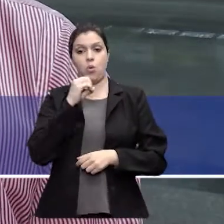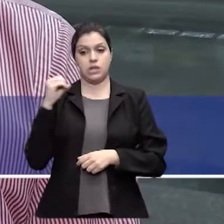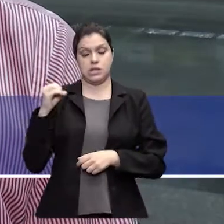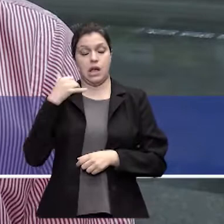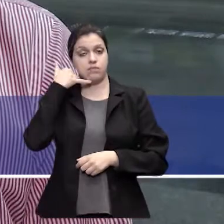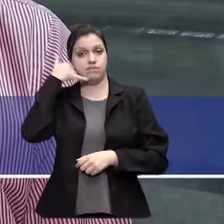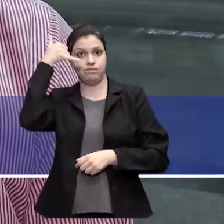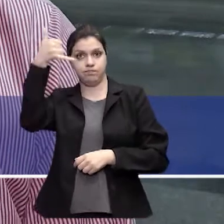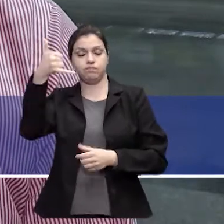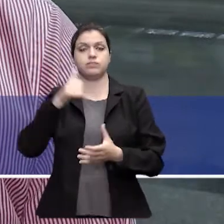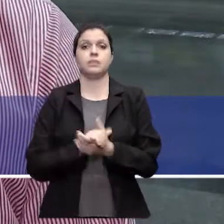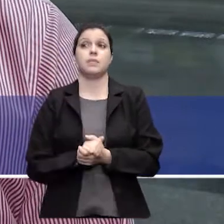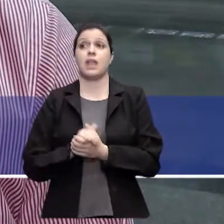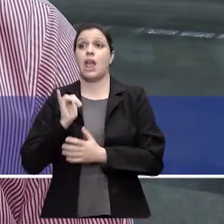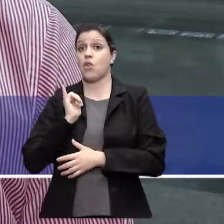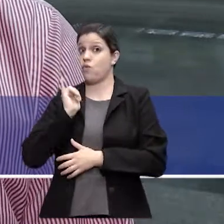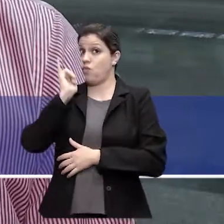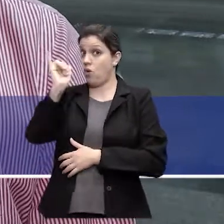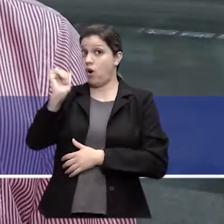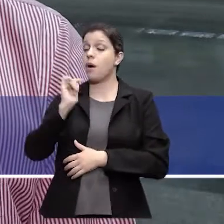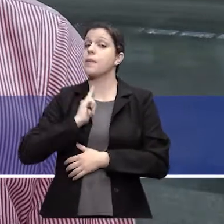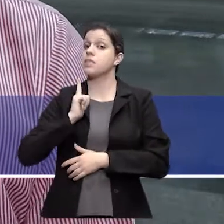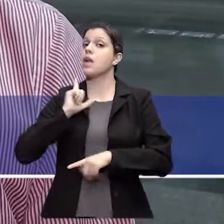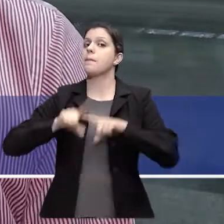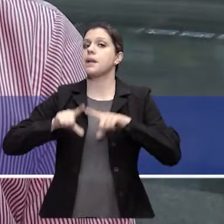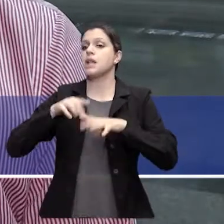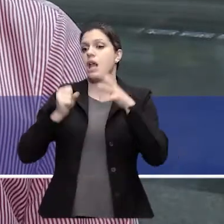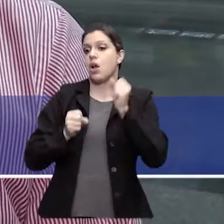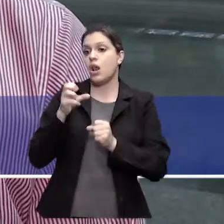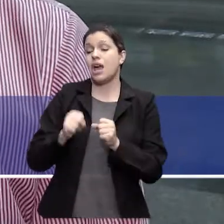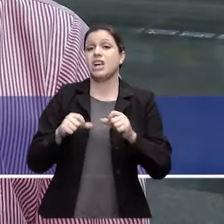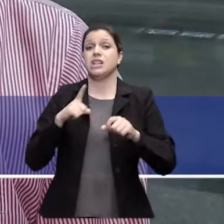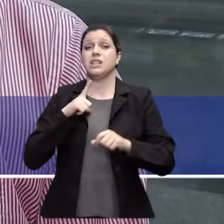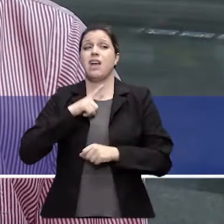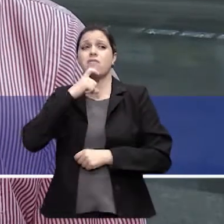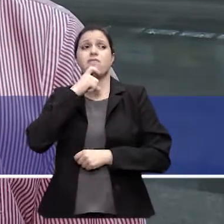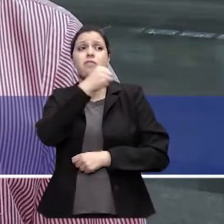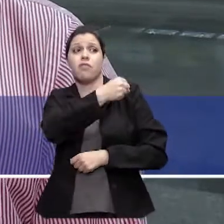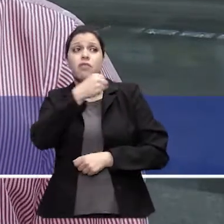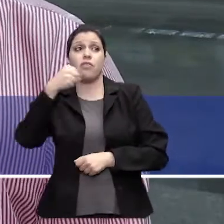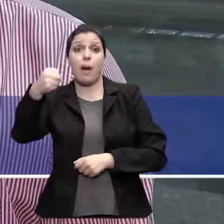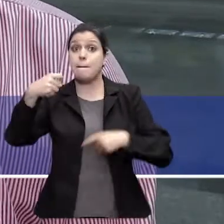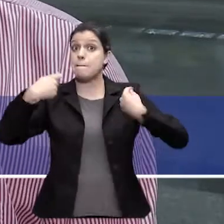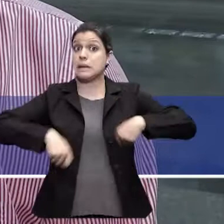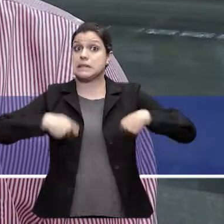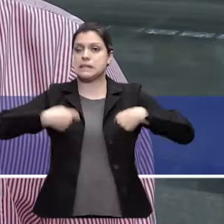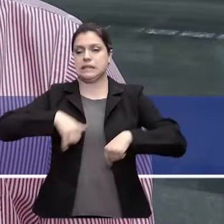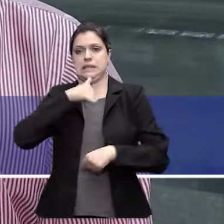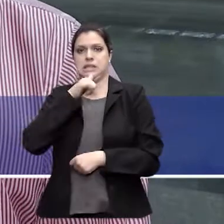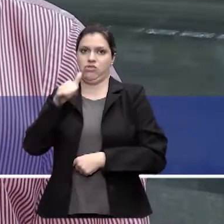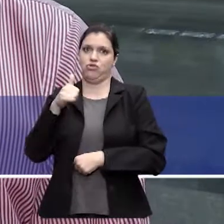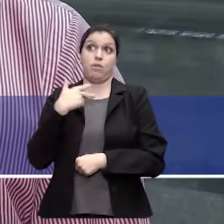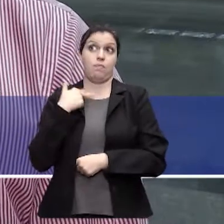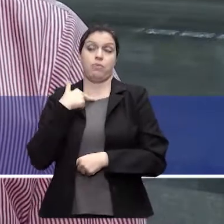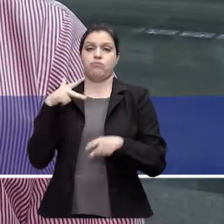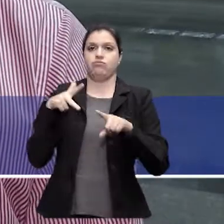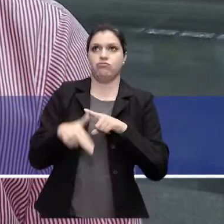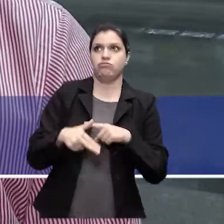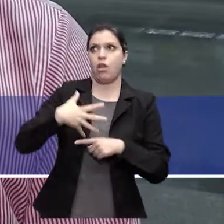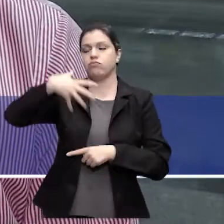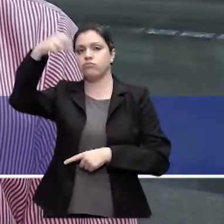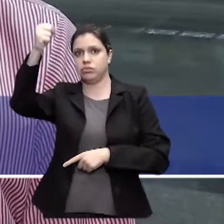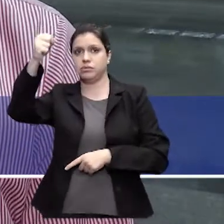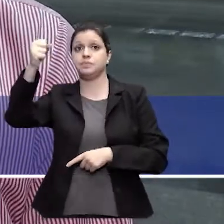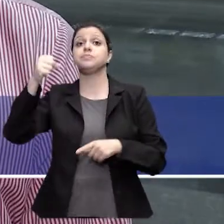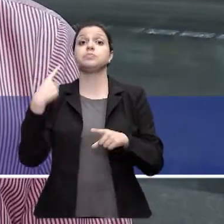nosso 0800, e ali ele informa que tipo de produto ele tem, que tipo de resfriador ele tem, quanto tempo ele aguenta sem energia, porque na hora